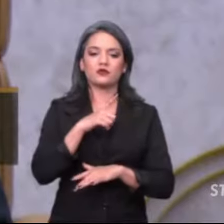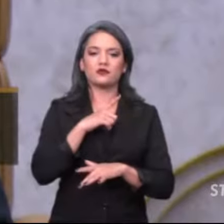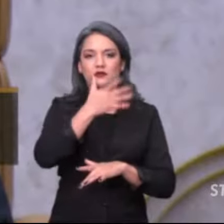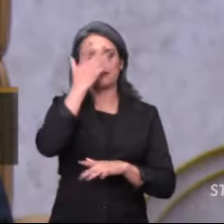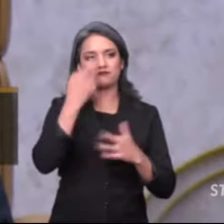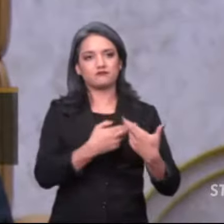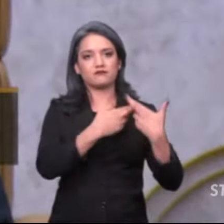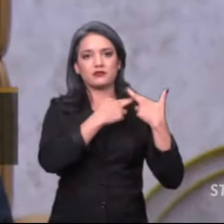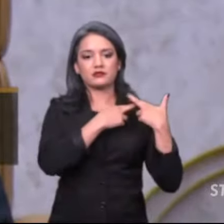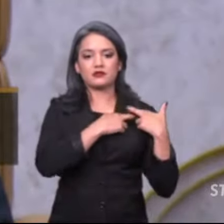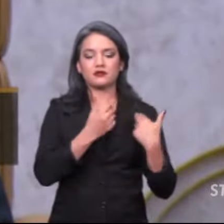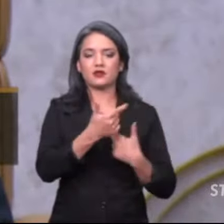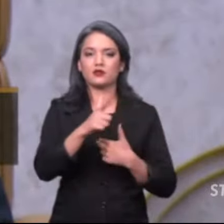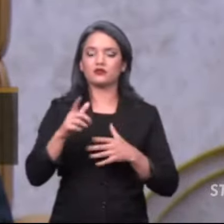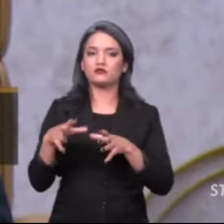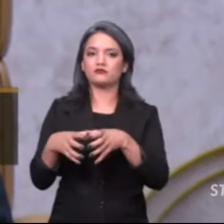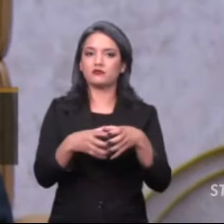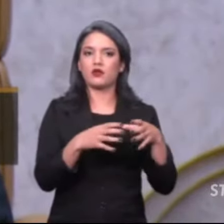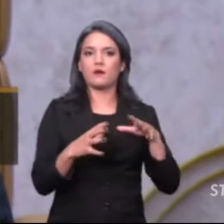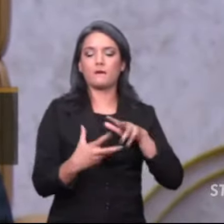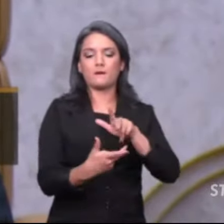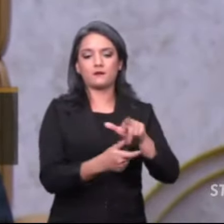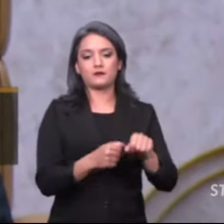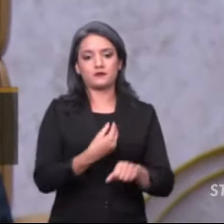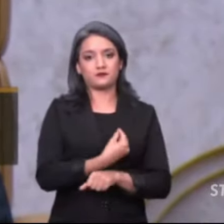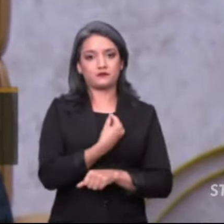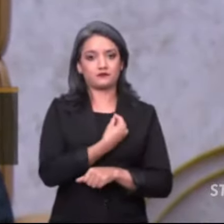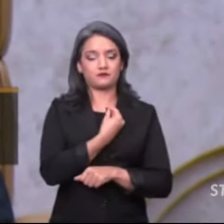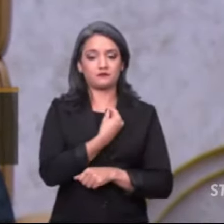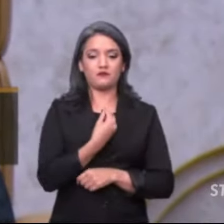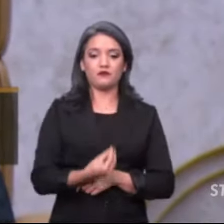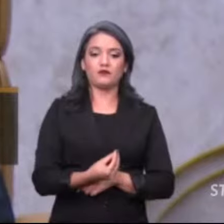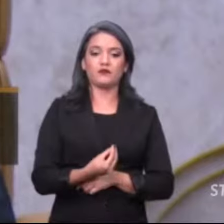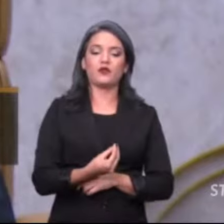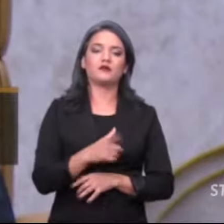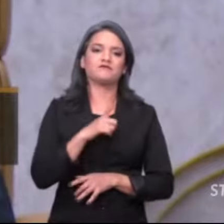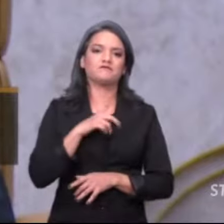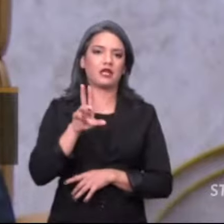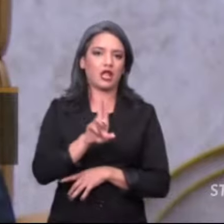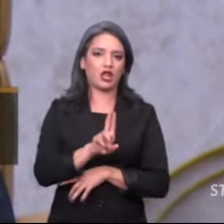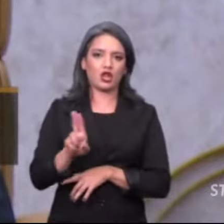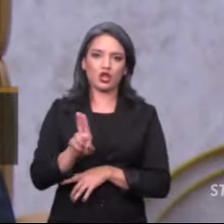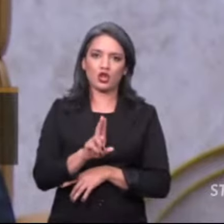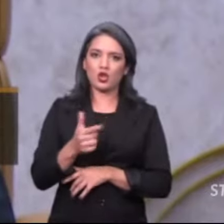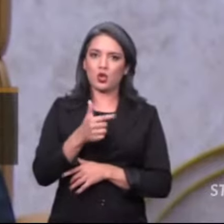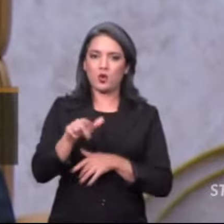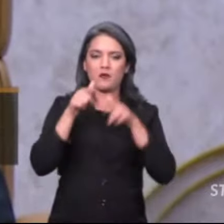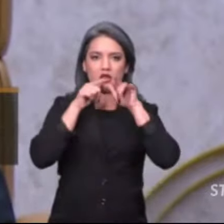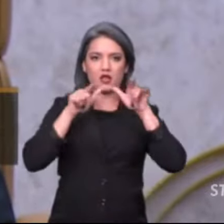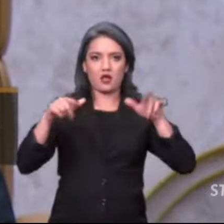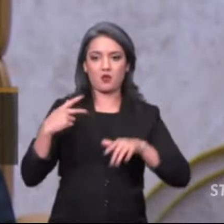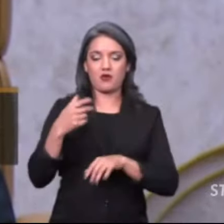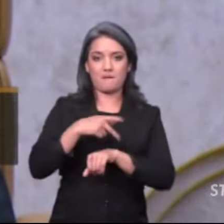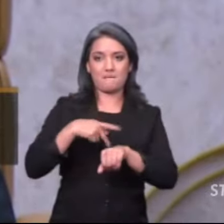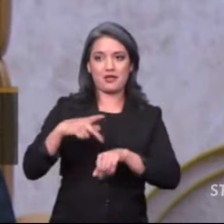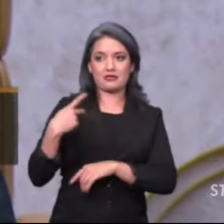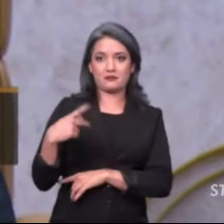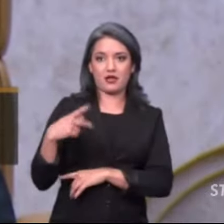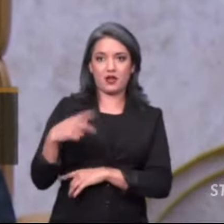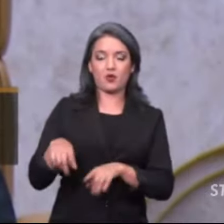organizações internacionais aqui representadas. Embaixador Juan Ángel Delgadillo, do Paraguai, e